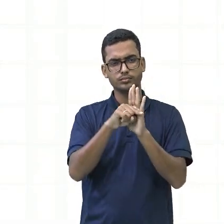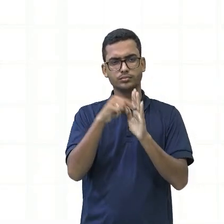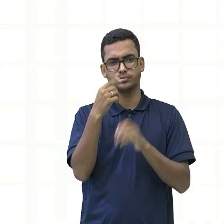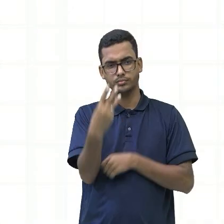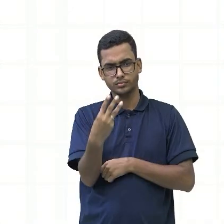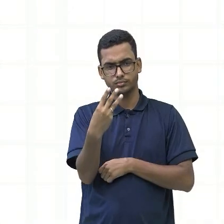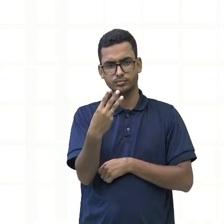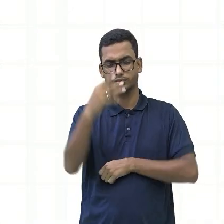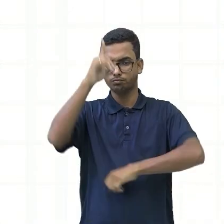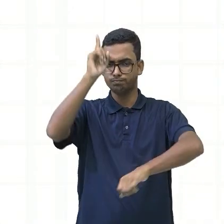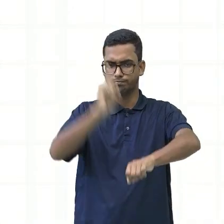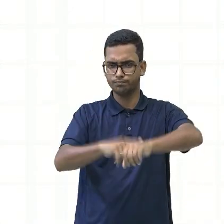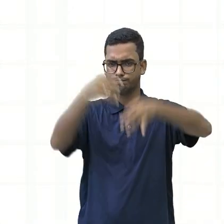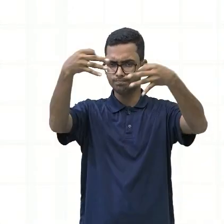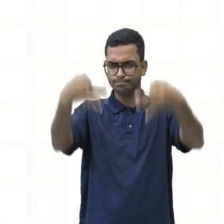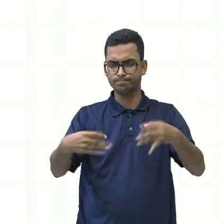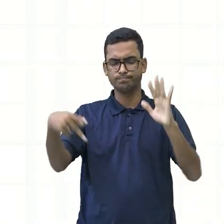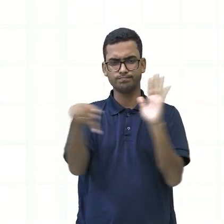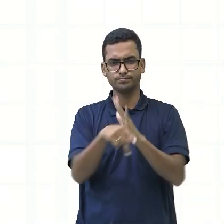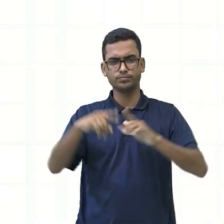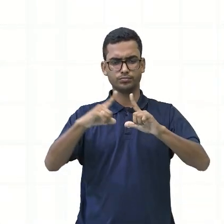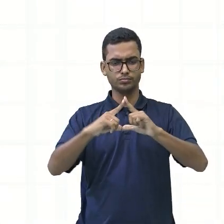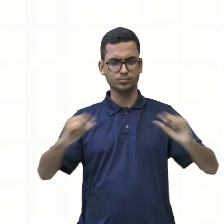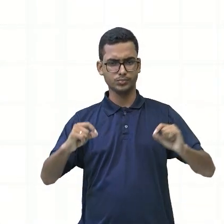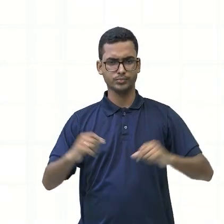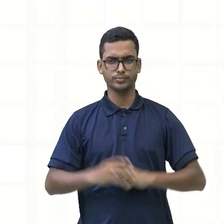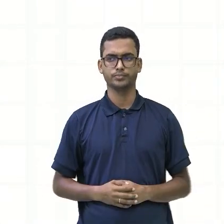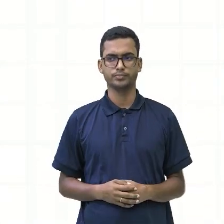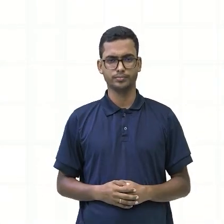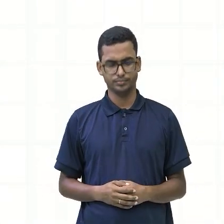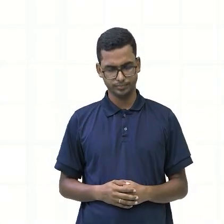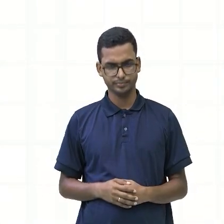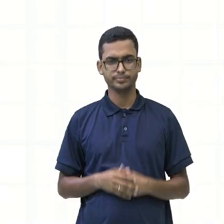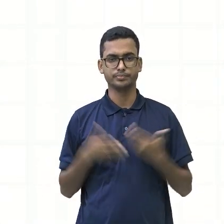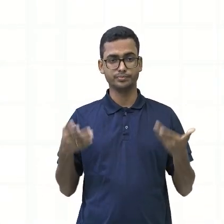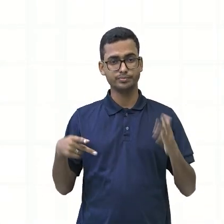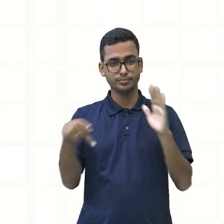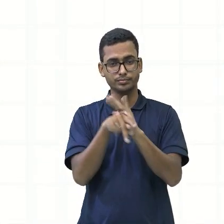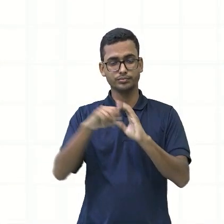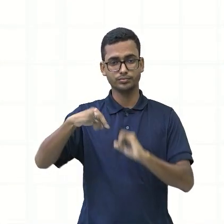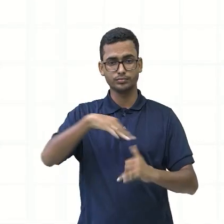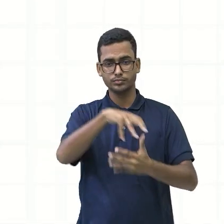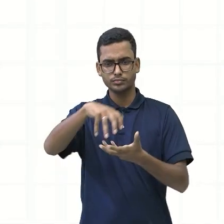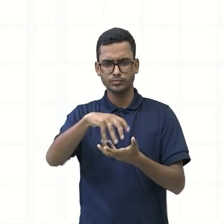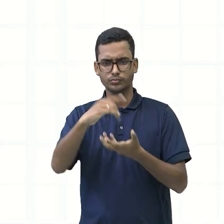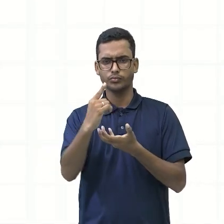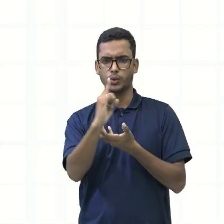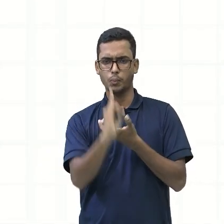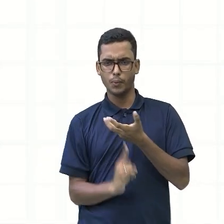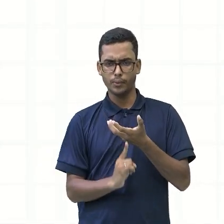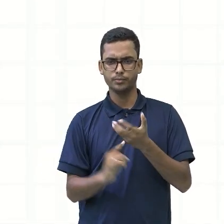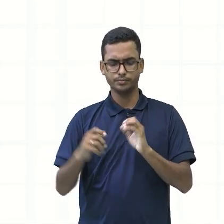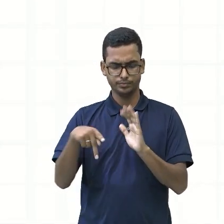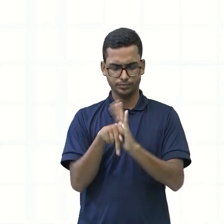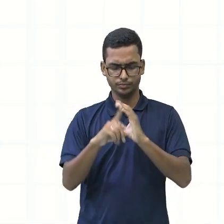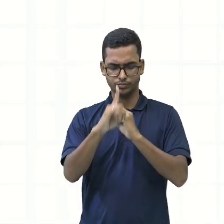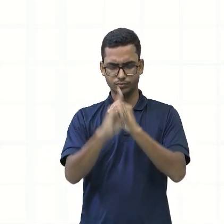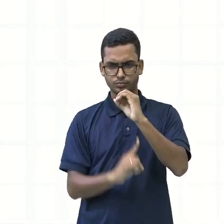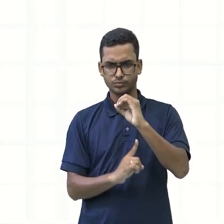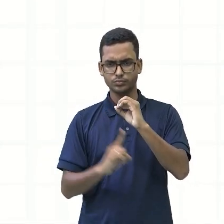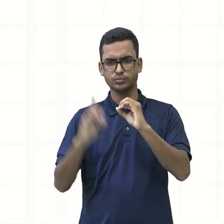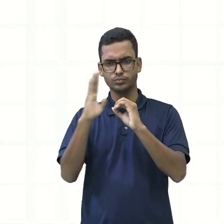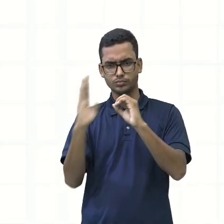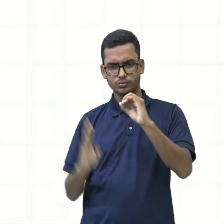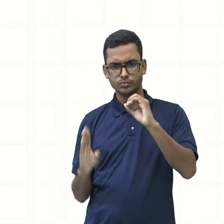oficial de Brasília. Então, onde a gente observa isso, gente? Aqui o meridiano, tá, que divide que nós temos aqui o primeiro fuso,